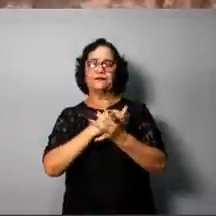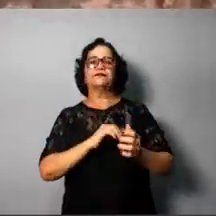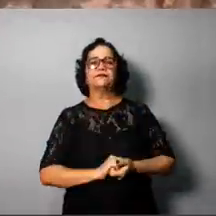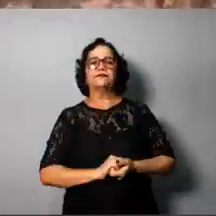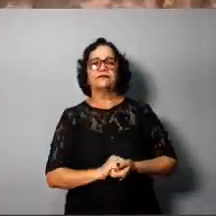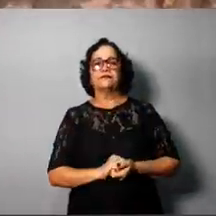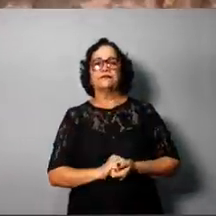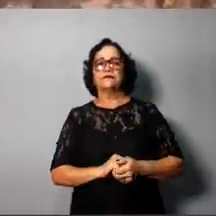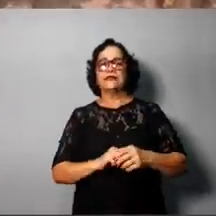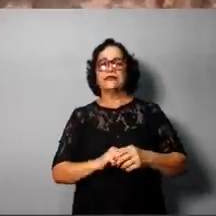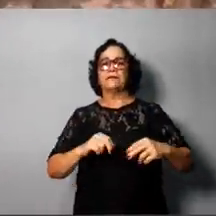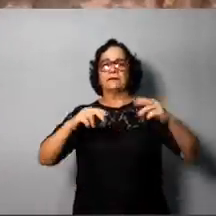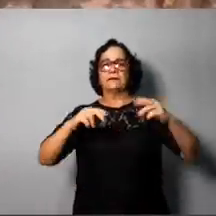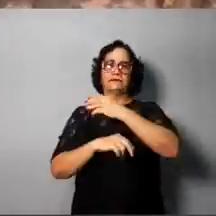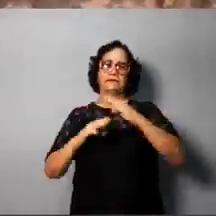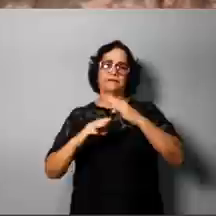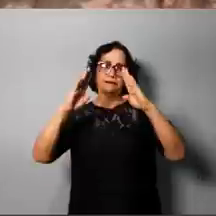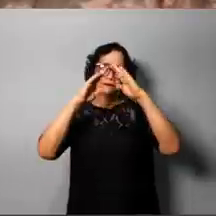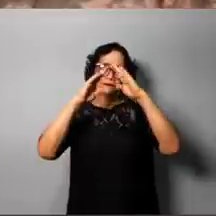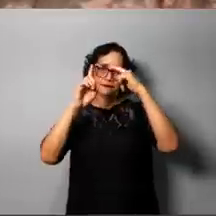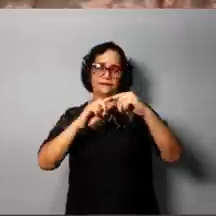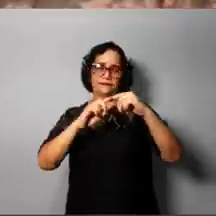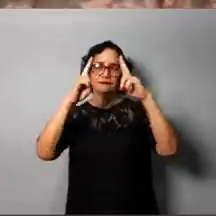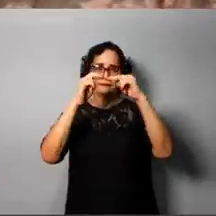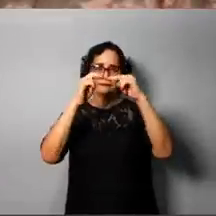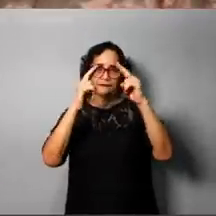da Basílica Santuário de Nazaré.